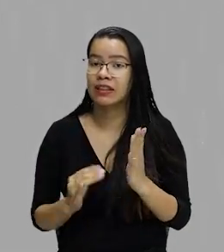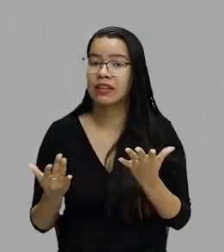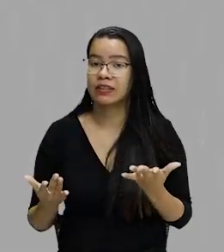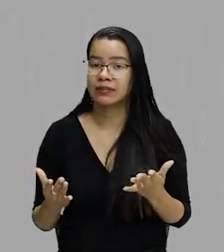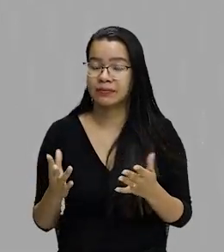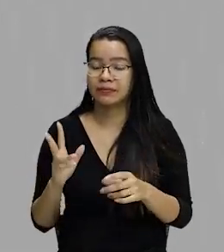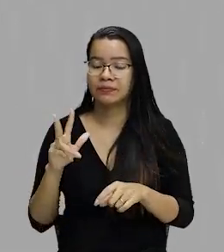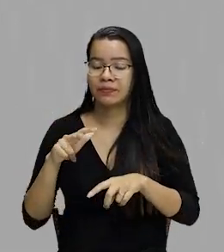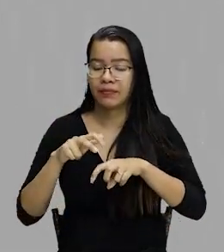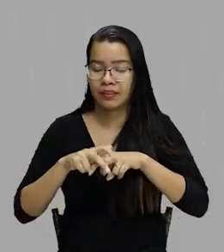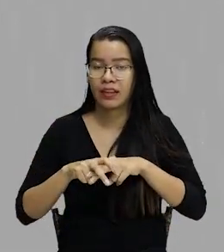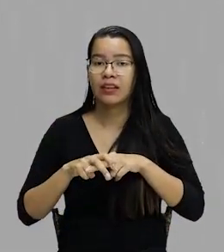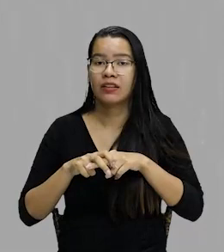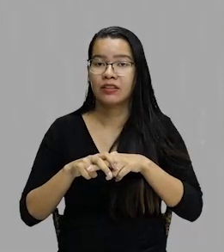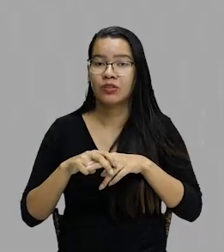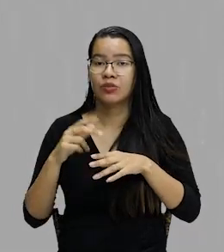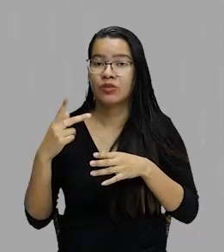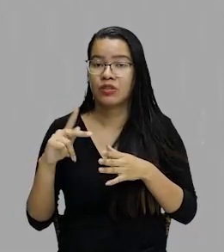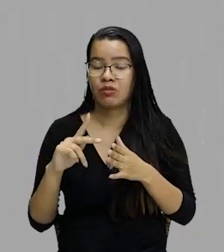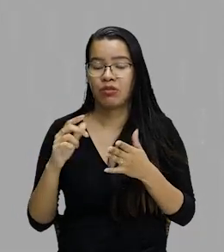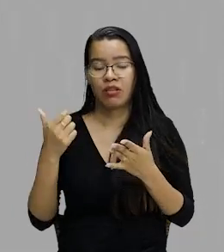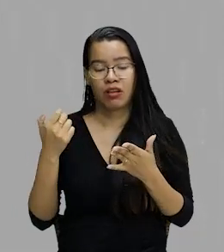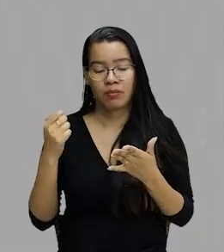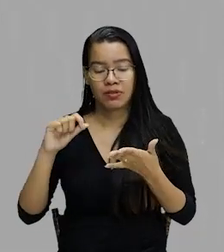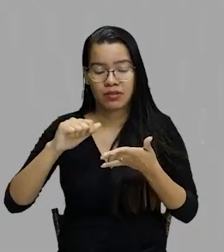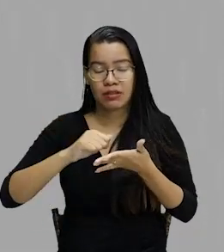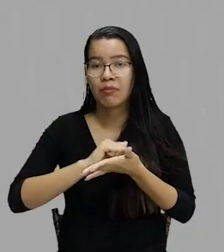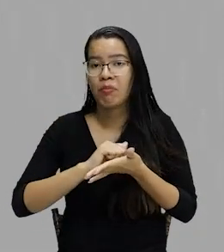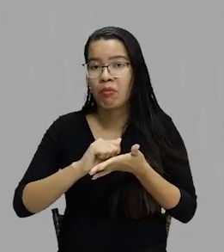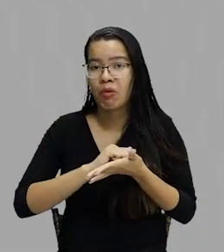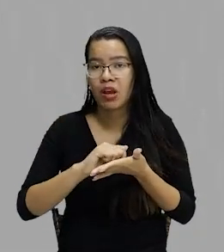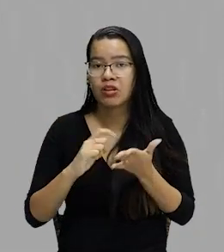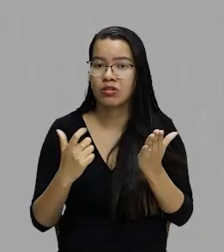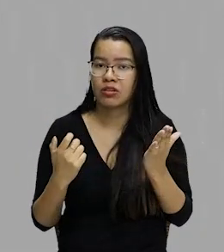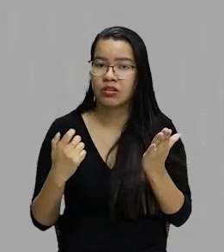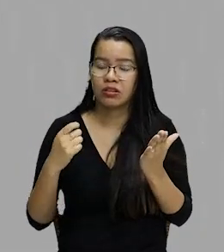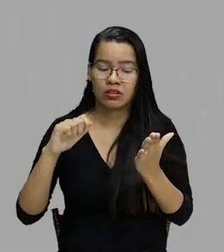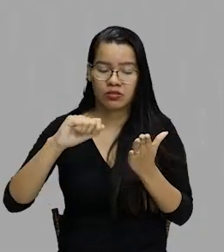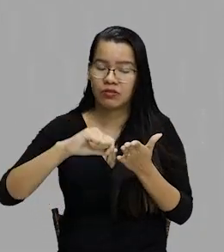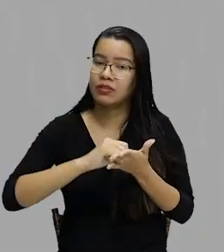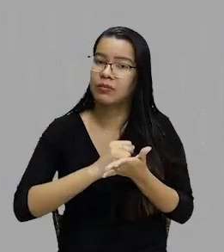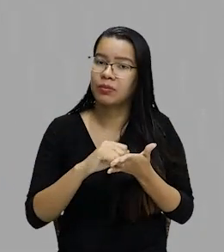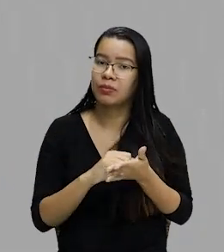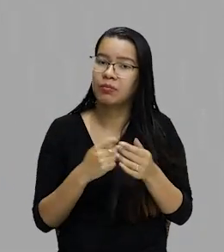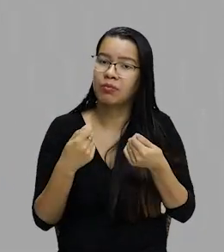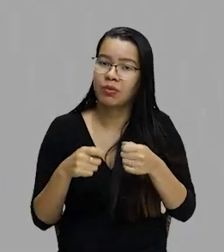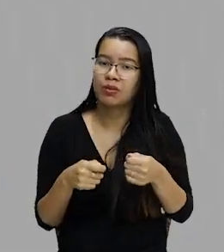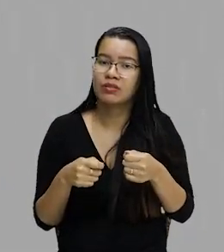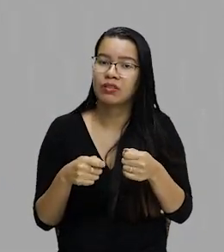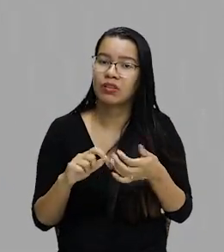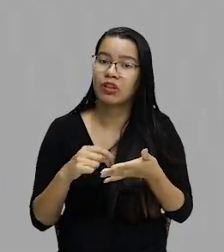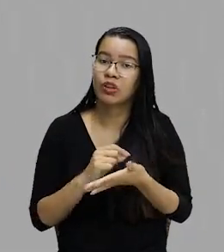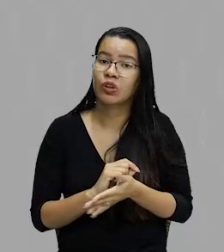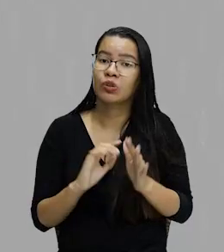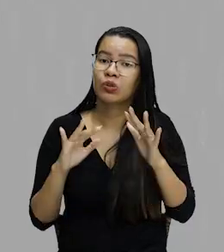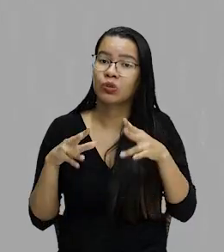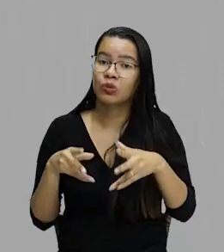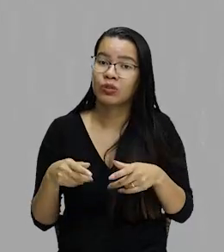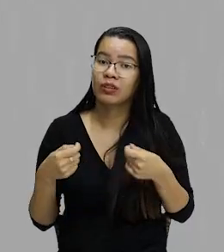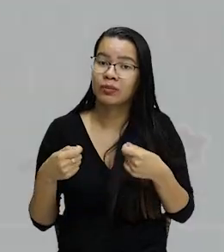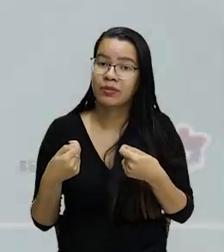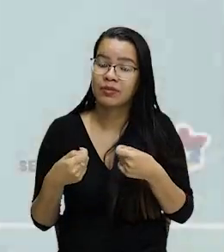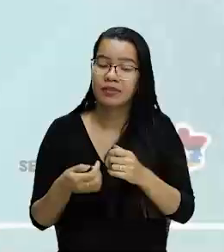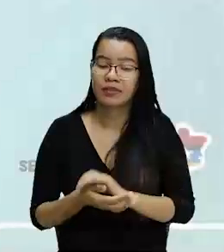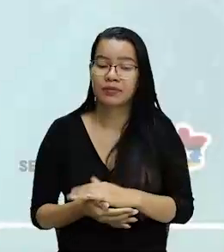aula direito, tudo com diretividade, que tu possas aproveitar, anotar aquilo que é necessário. Então, vamos aqui ver